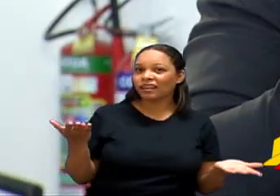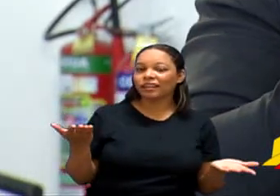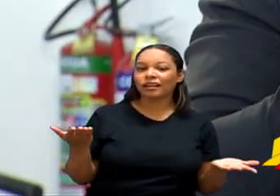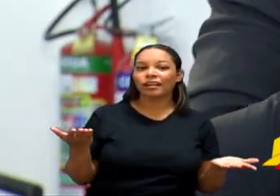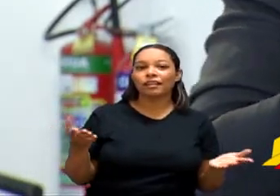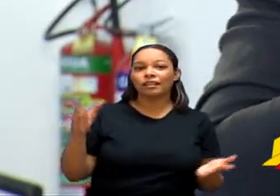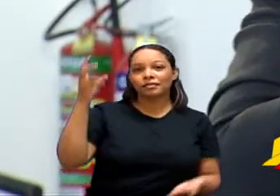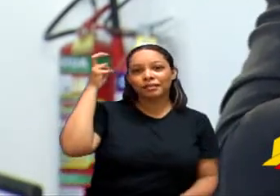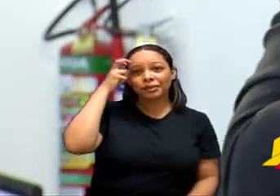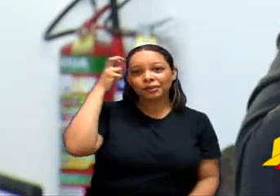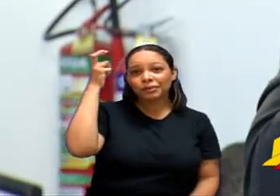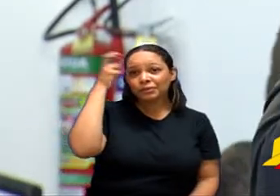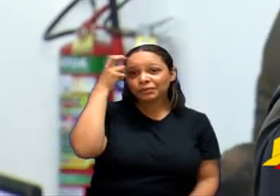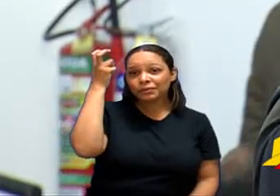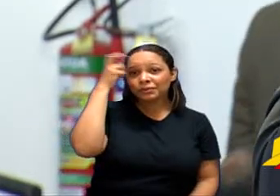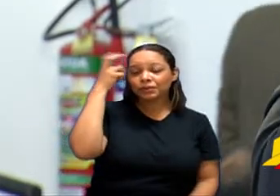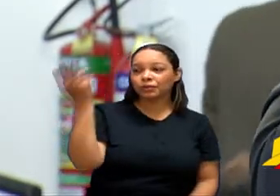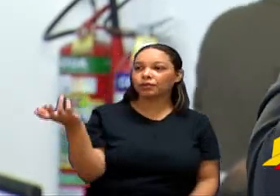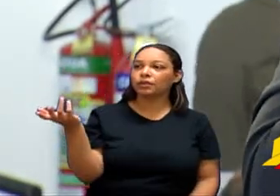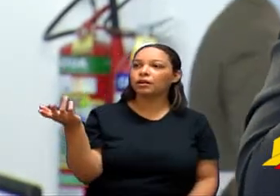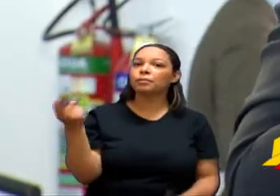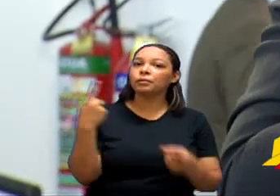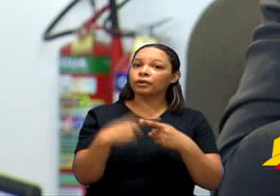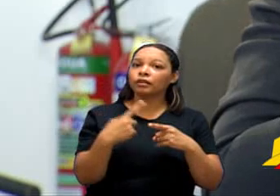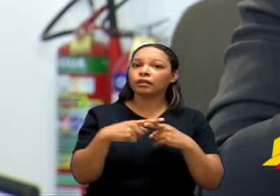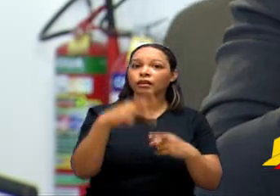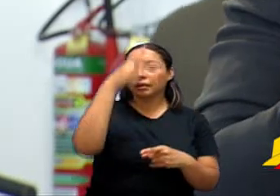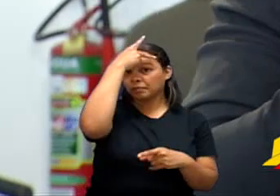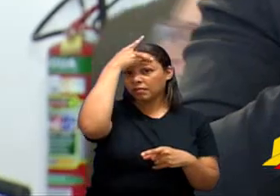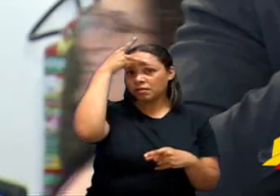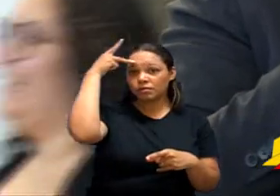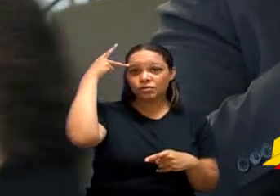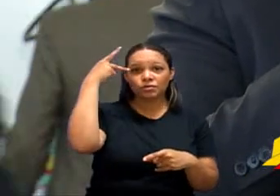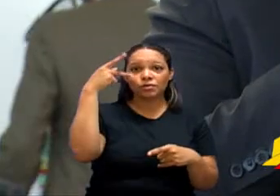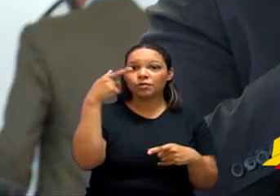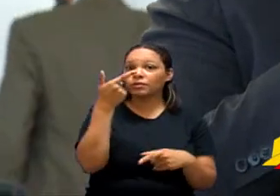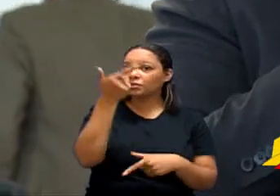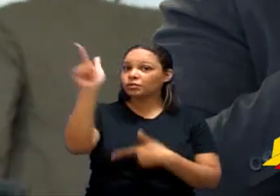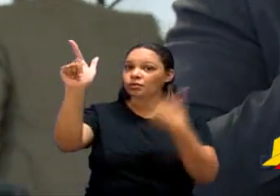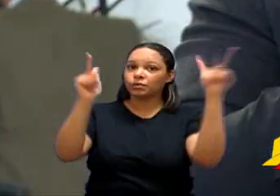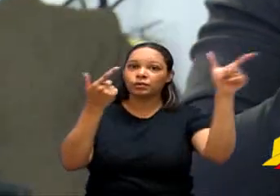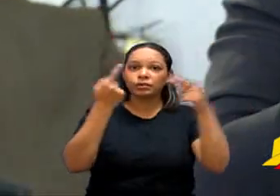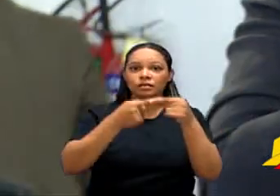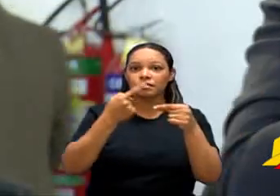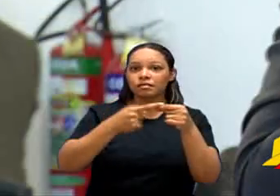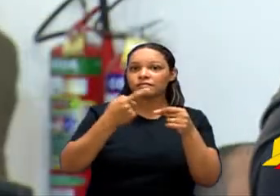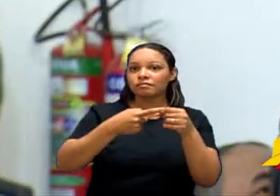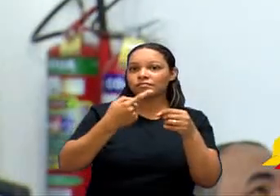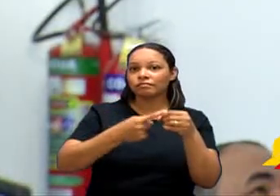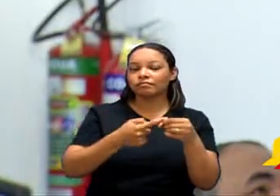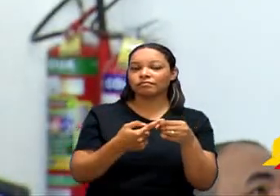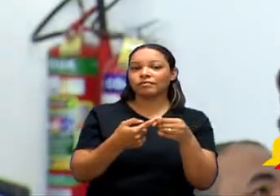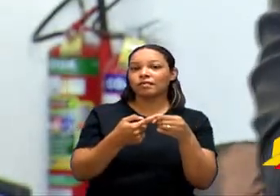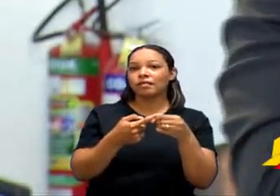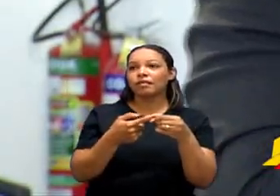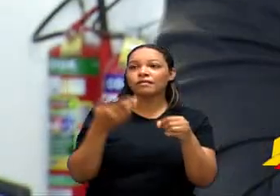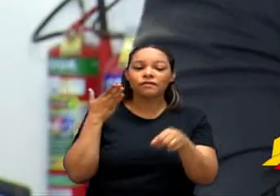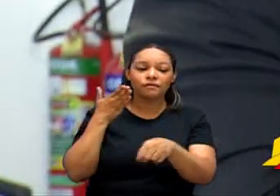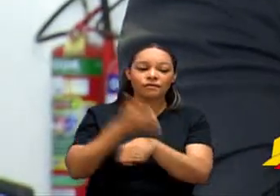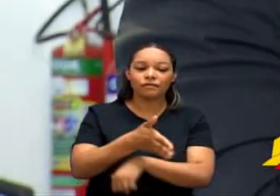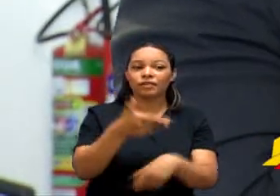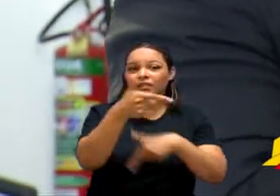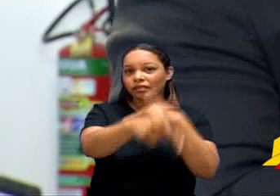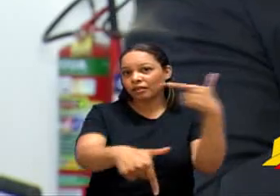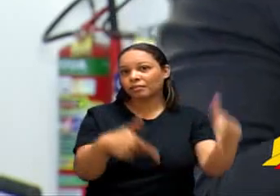trazer a população de toda a região. Tem gente que, João, sai desde a sua cidade para vir na Feira da